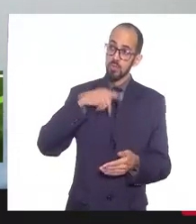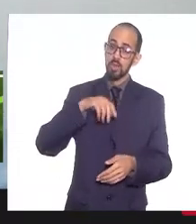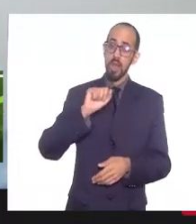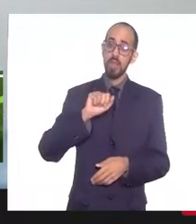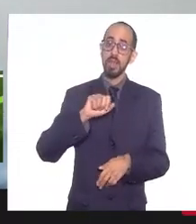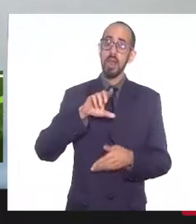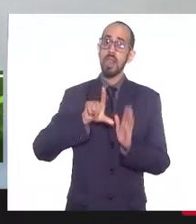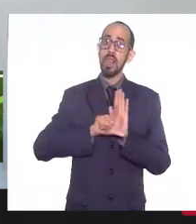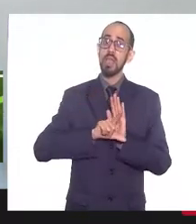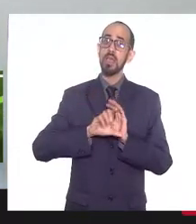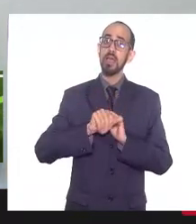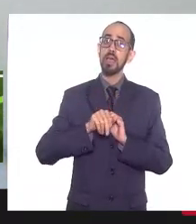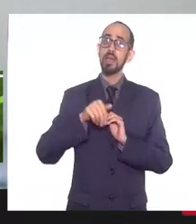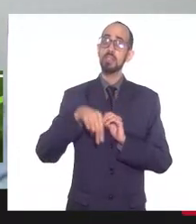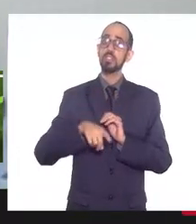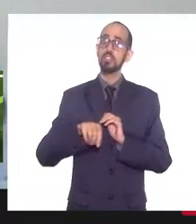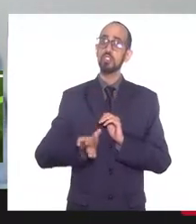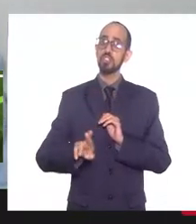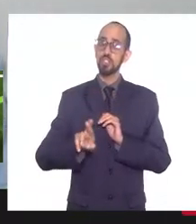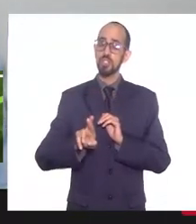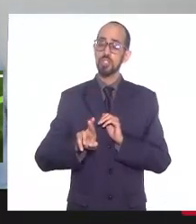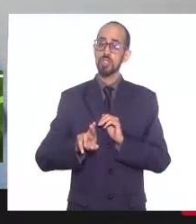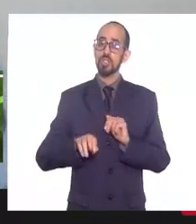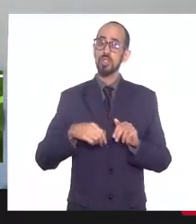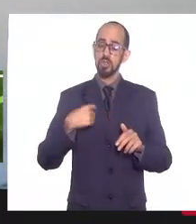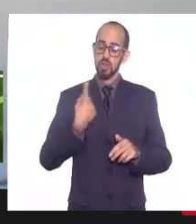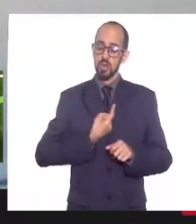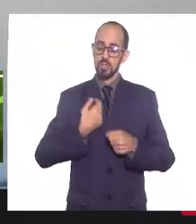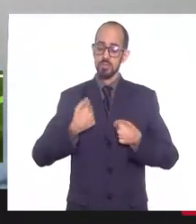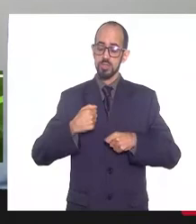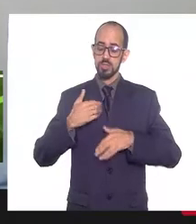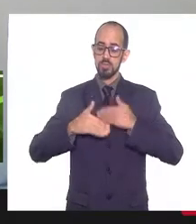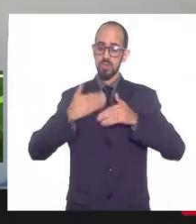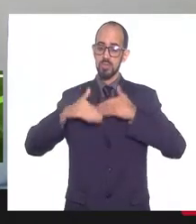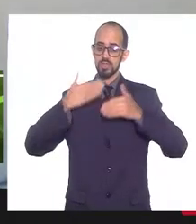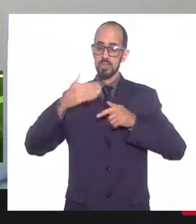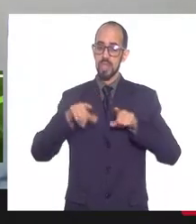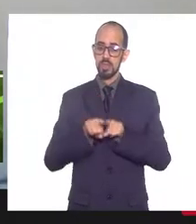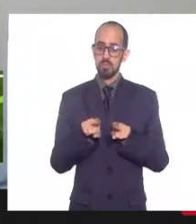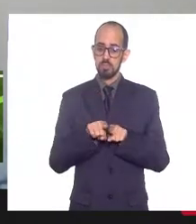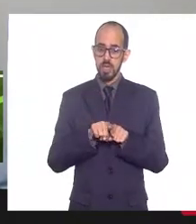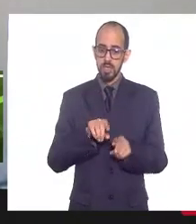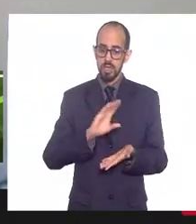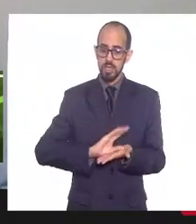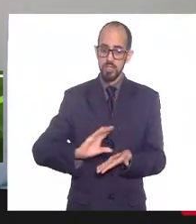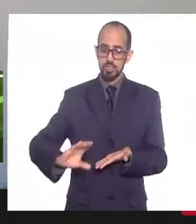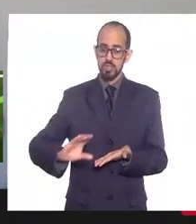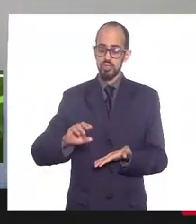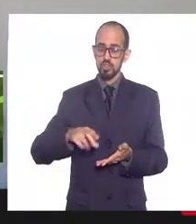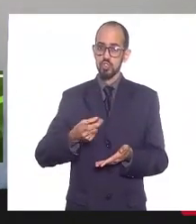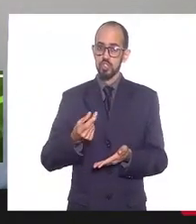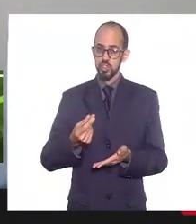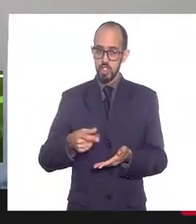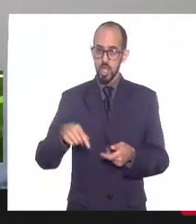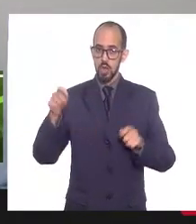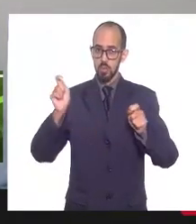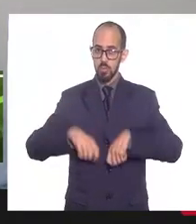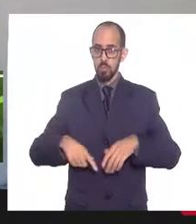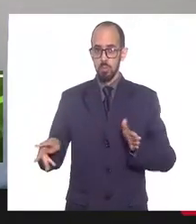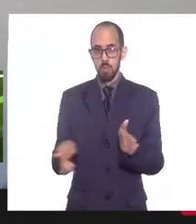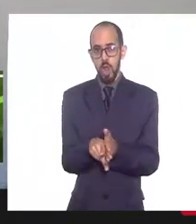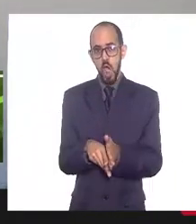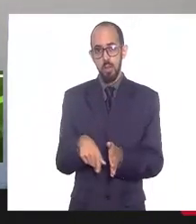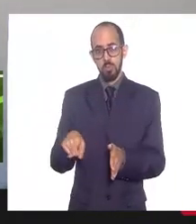dizer o seguinte, né, que a gente precisa também avançar na destinação de recursos específicos no